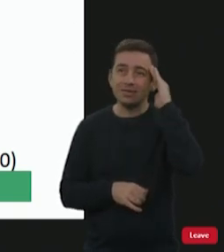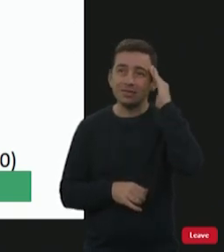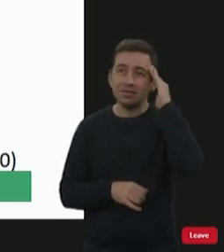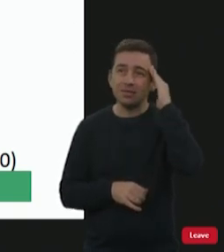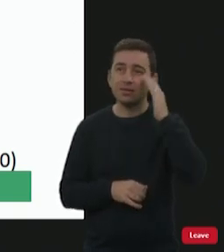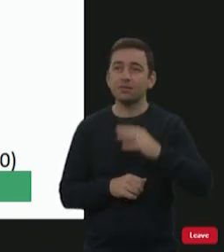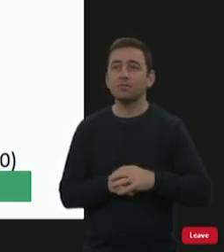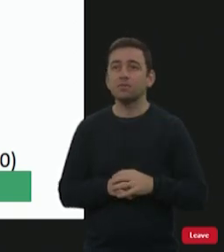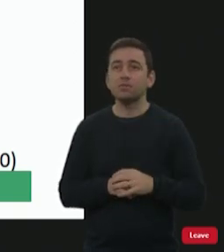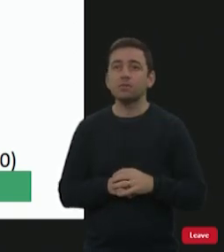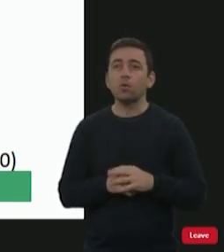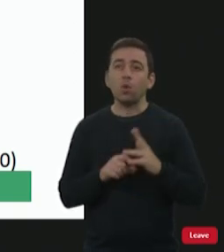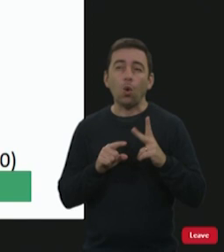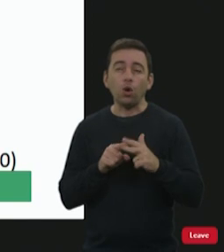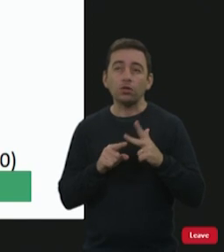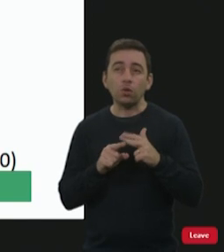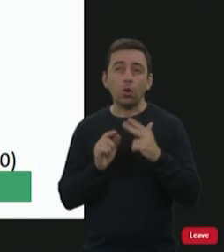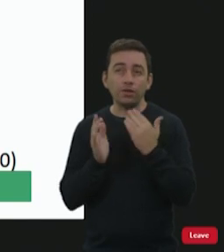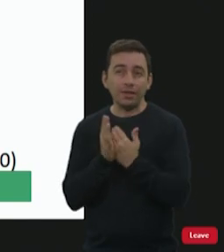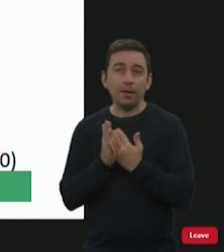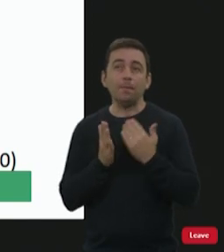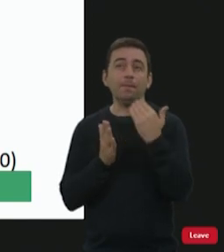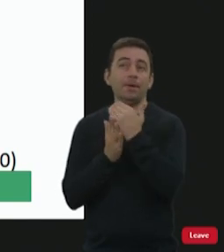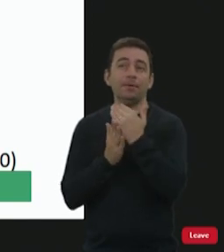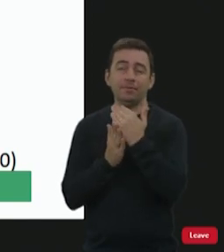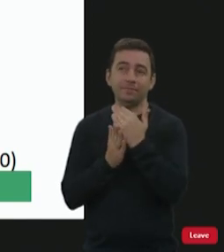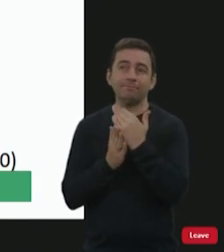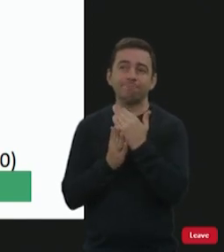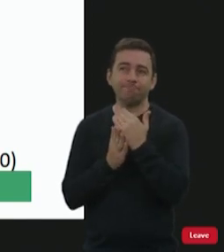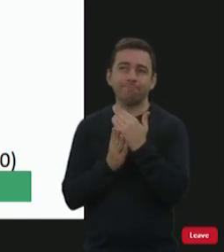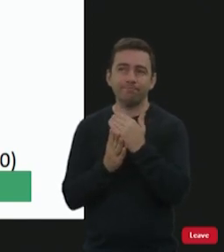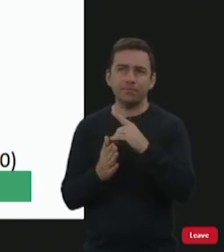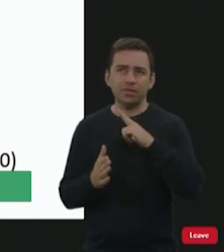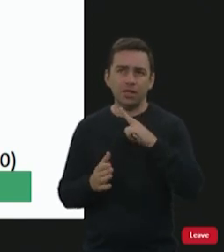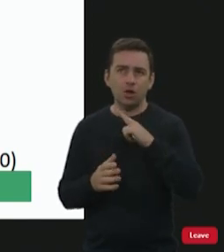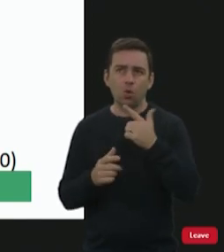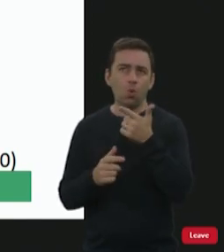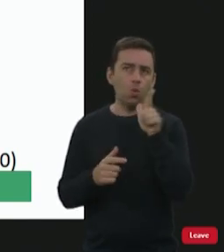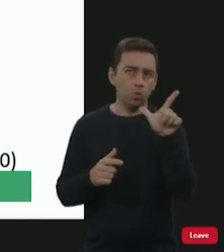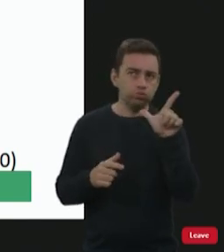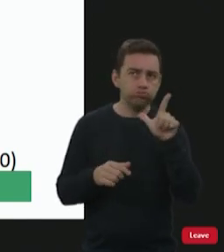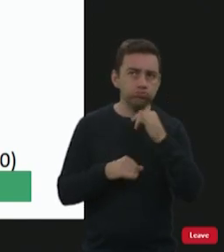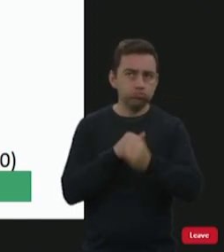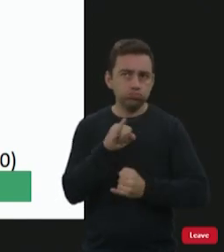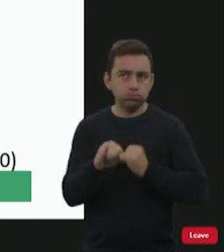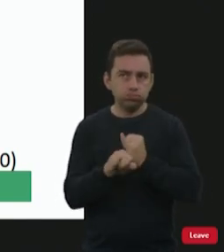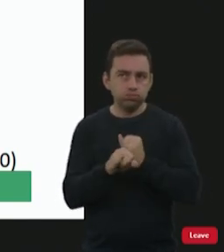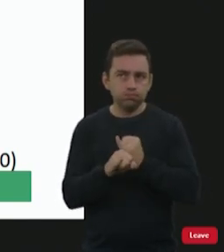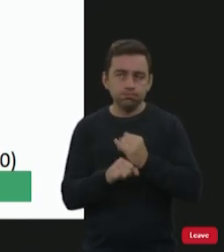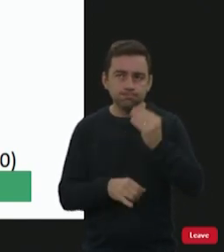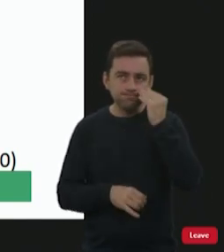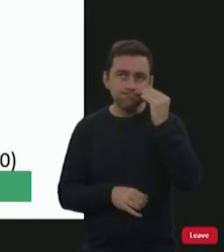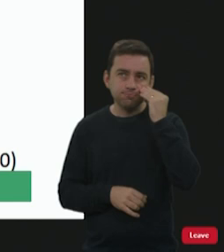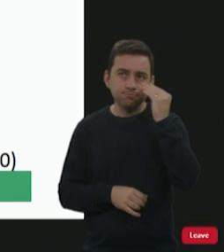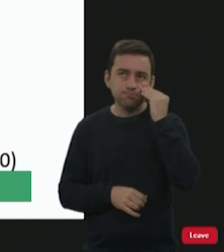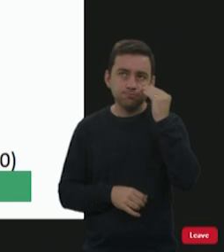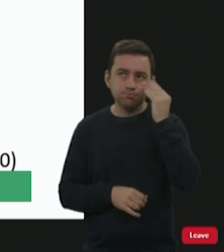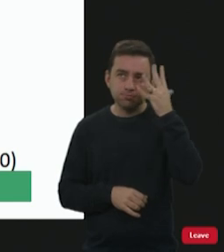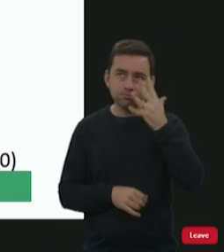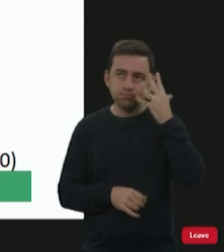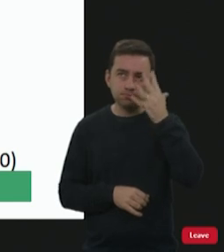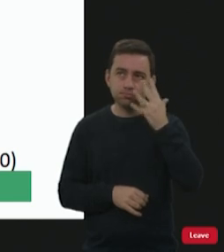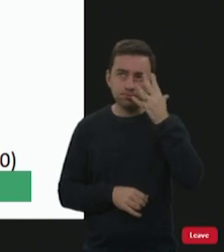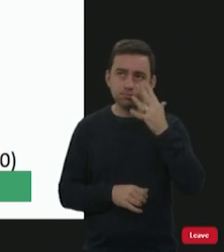cortando mais do que a gente está conseguindo entender. O senhor tem condições de conseguir outra rede para a gente conseguir essa palestra?